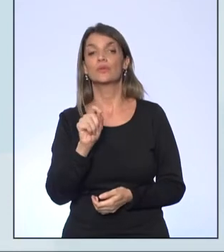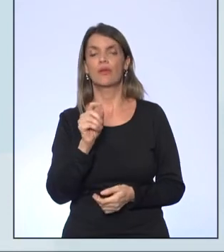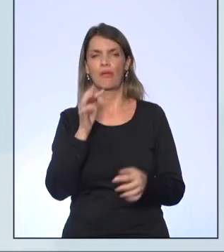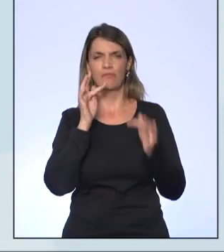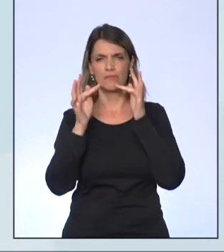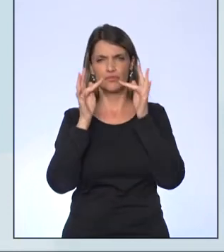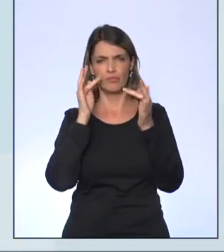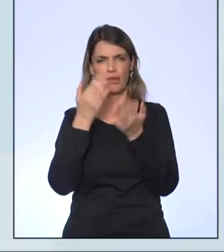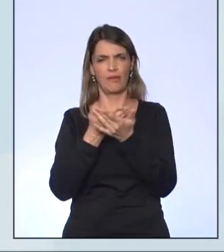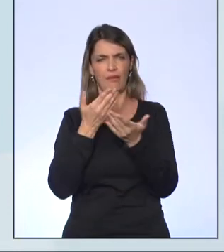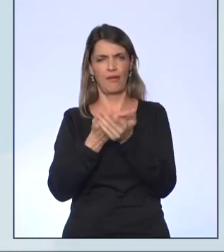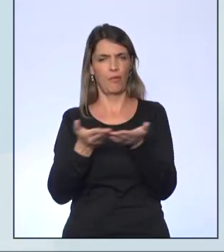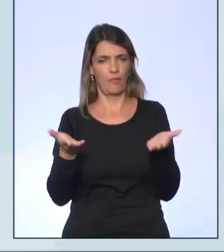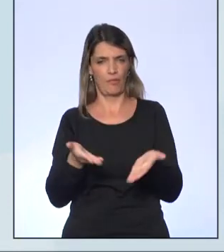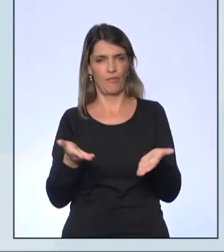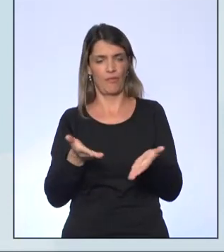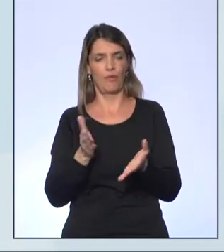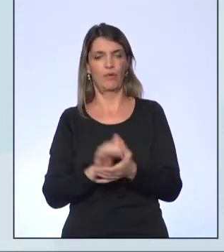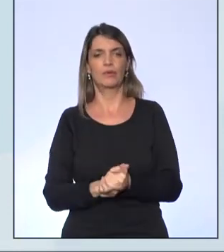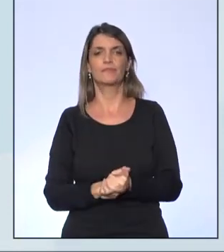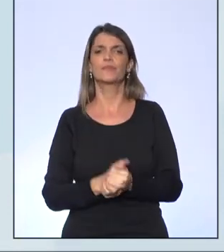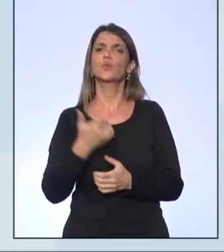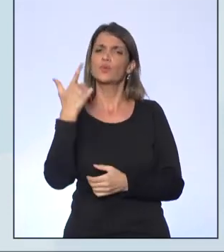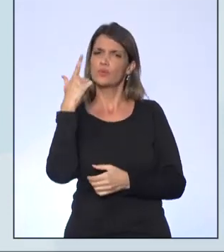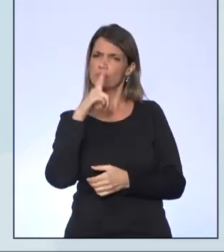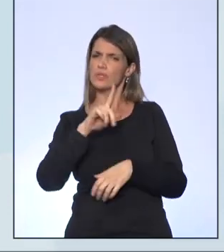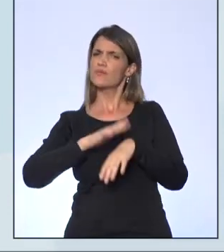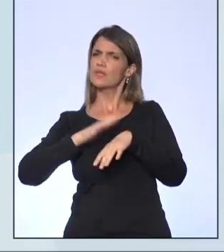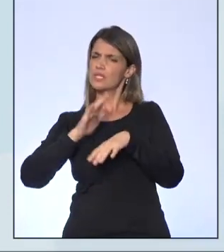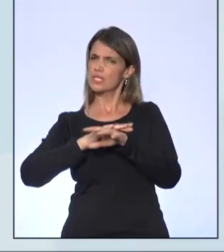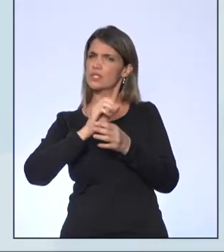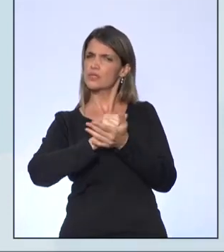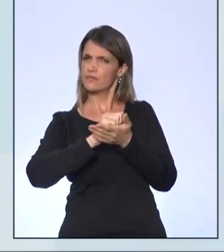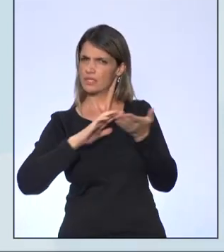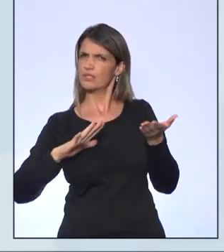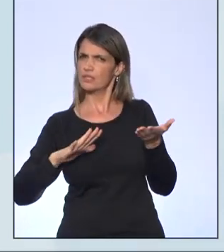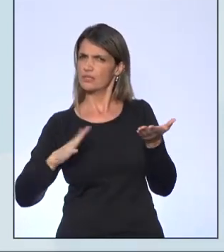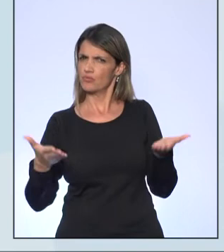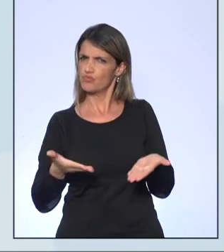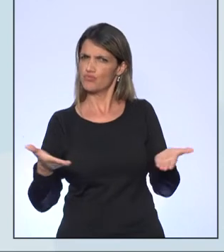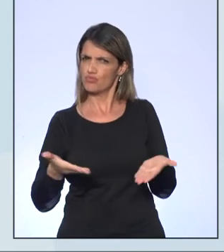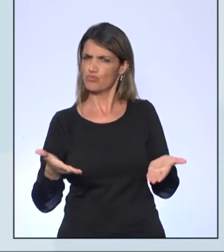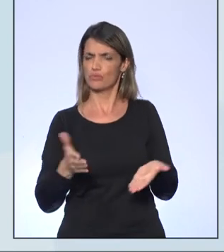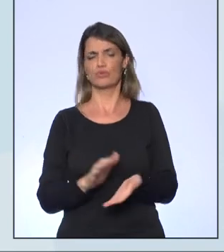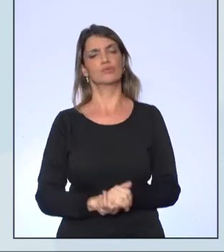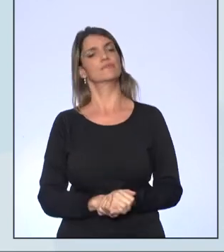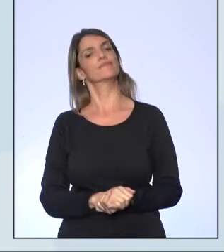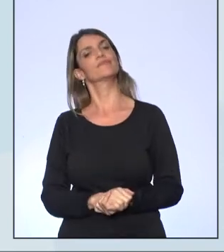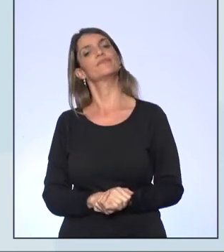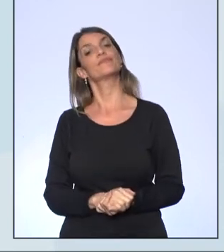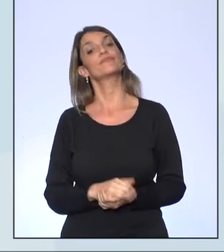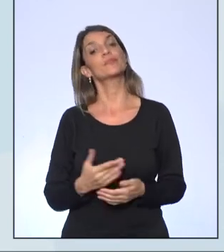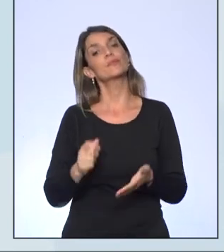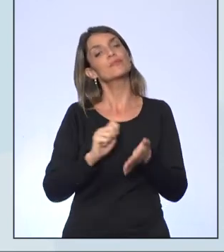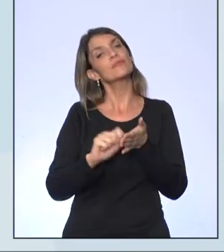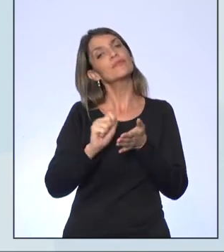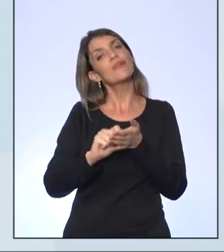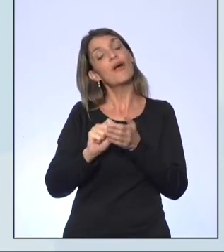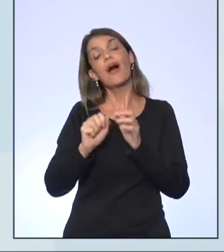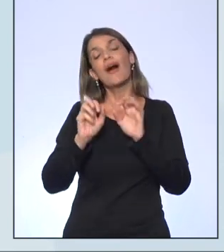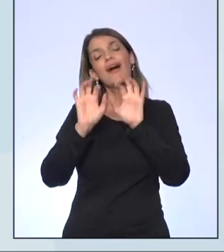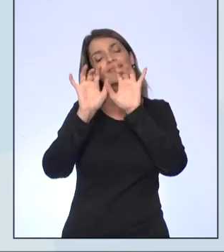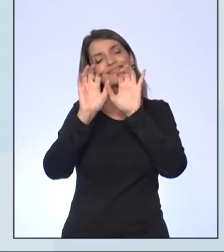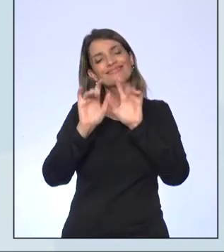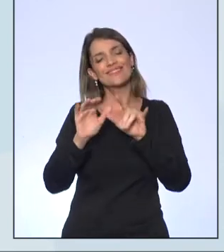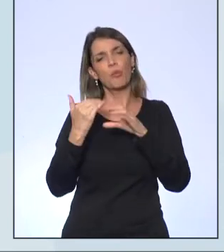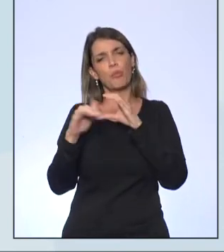feedback da nossa aula. Vocês conseguiram realizar as atividades que foram propostas? Então, para vocês escreverem aí no chat se